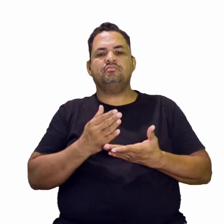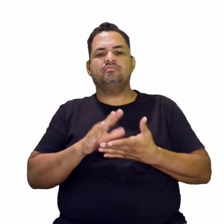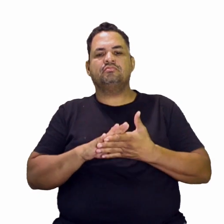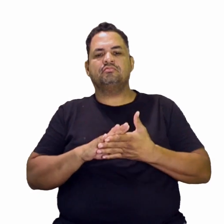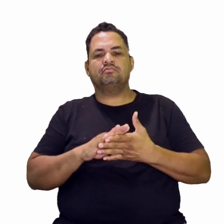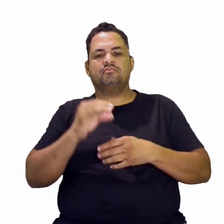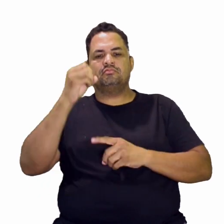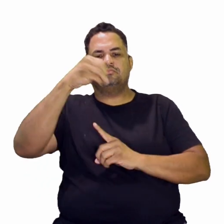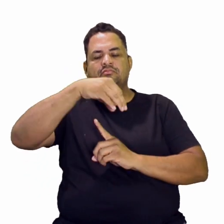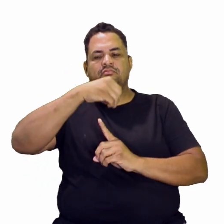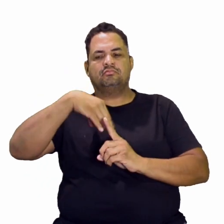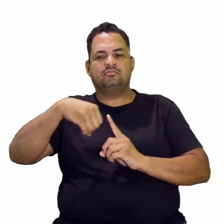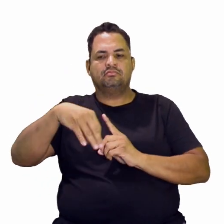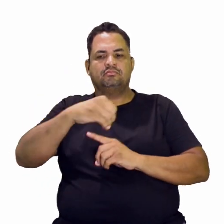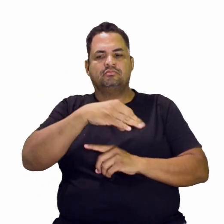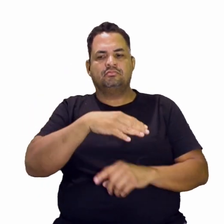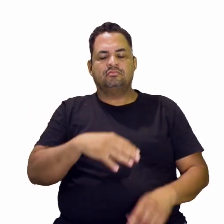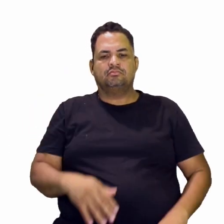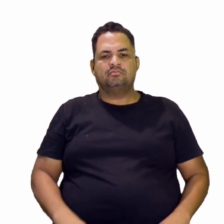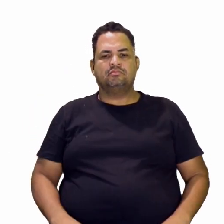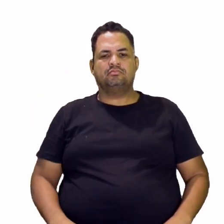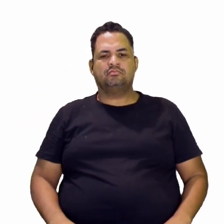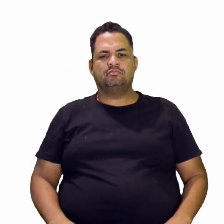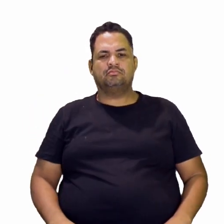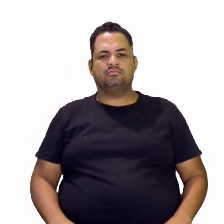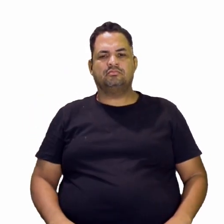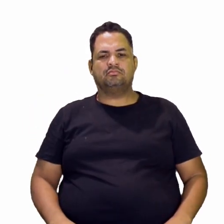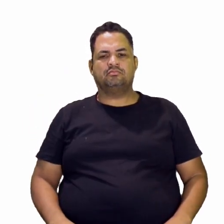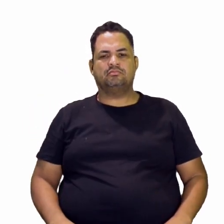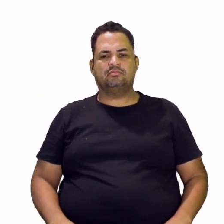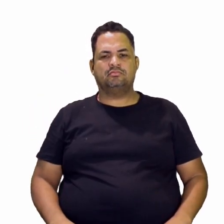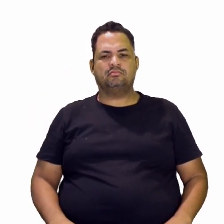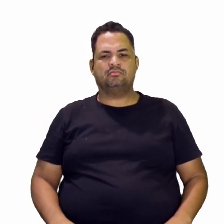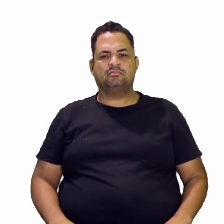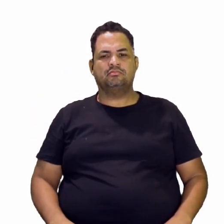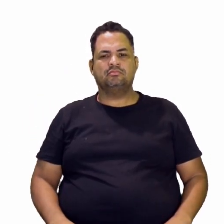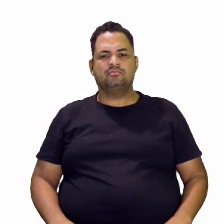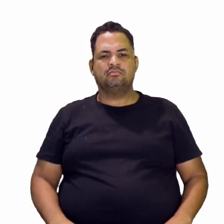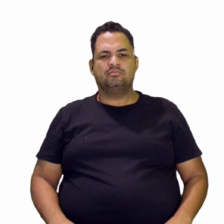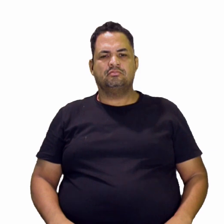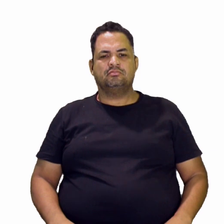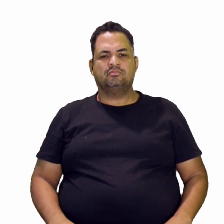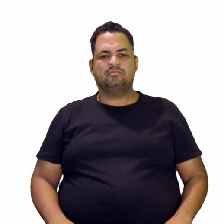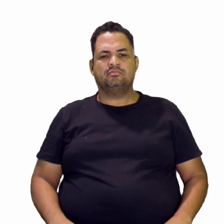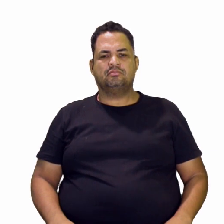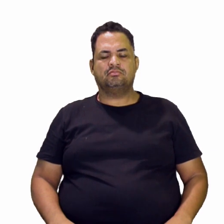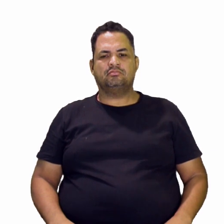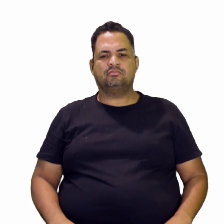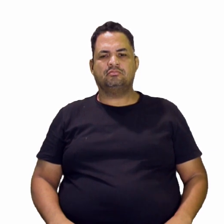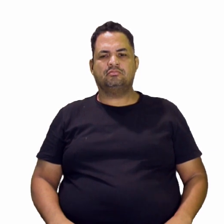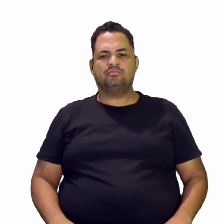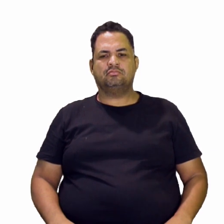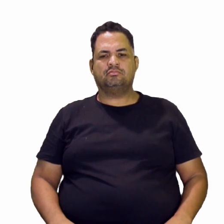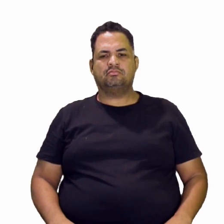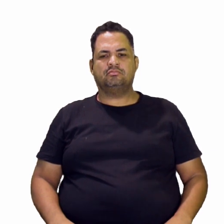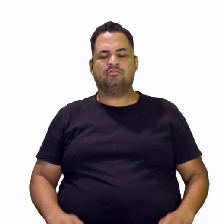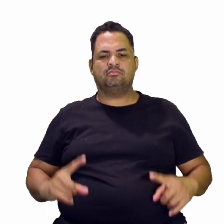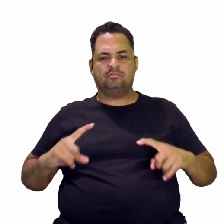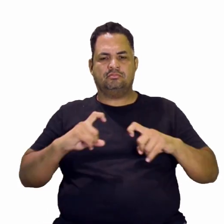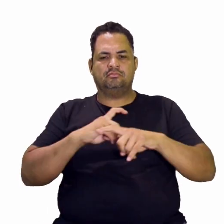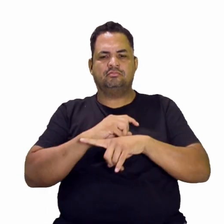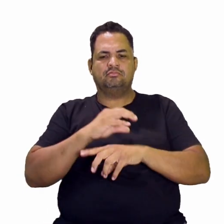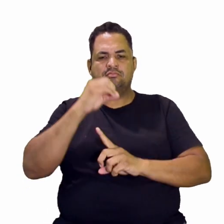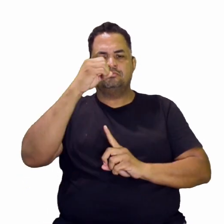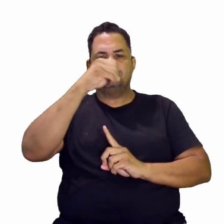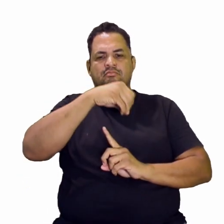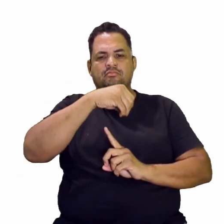os fungos. Tudo bem? Então deixa eu colocar aqui. Tá aqui bem claro, né? Mas bactérias e aqui